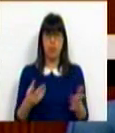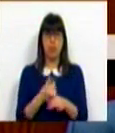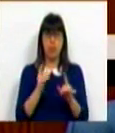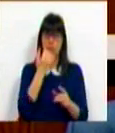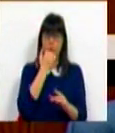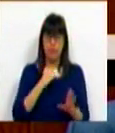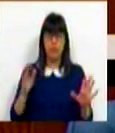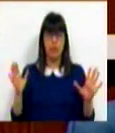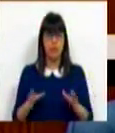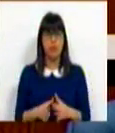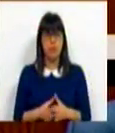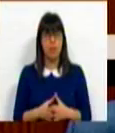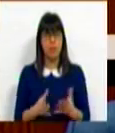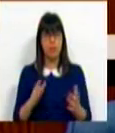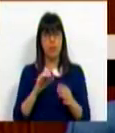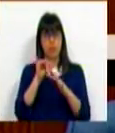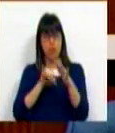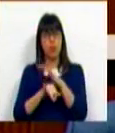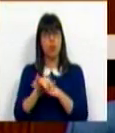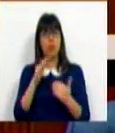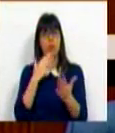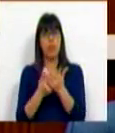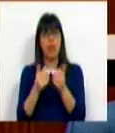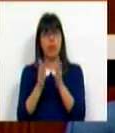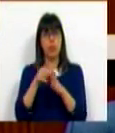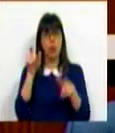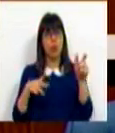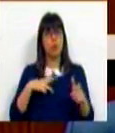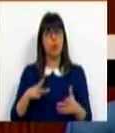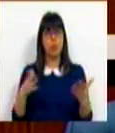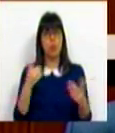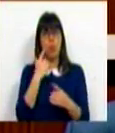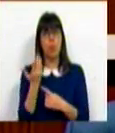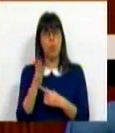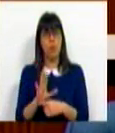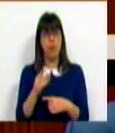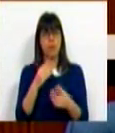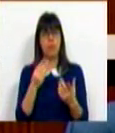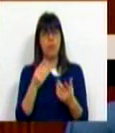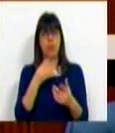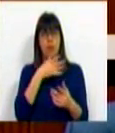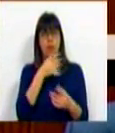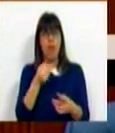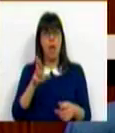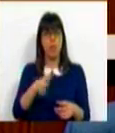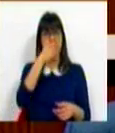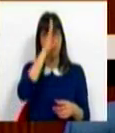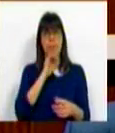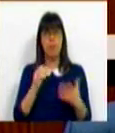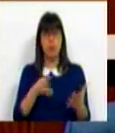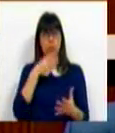porque felizmente o YouTube proporciona a todos os portugueses um exemplar do talento oratório do